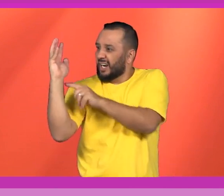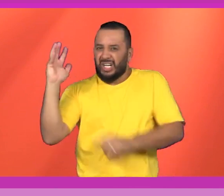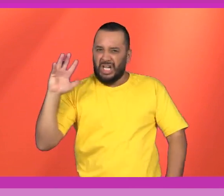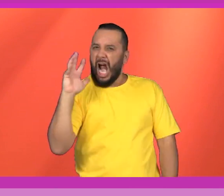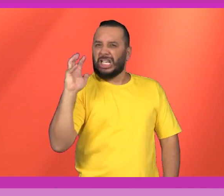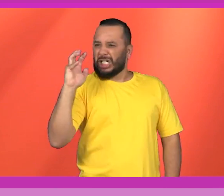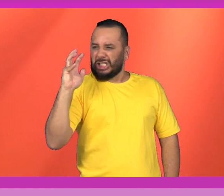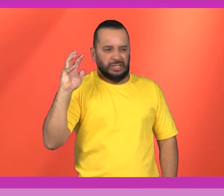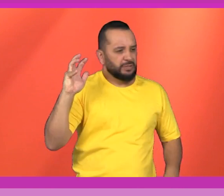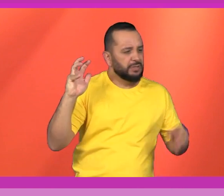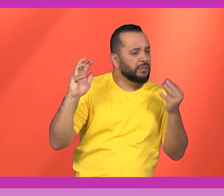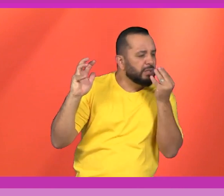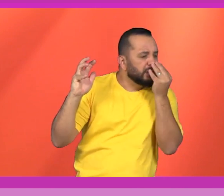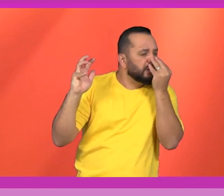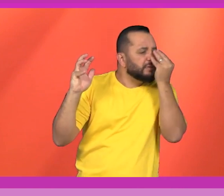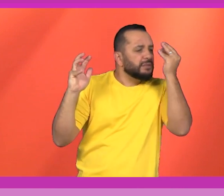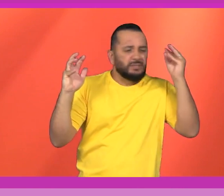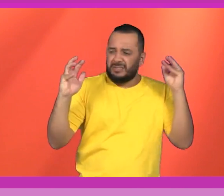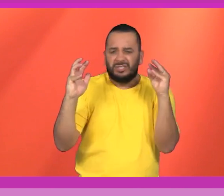Brigou com a rosa